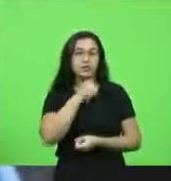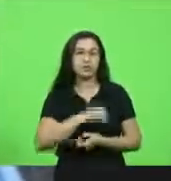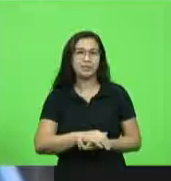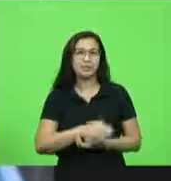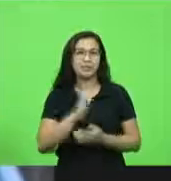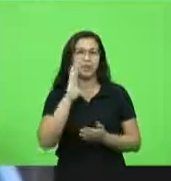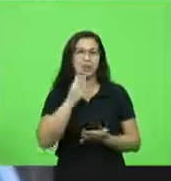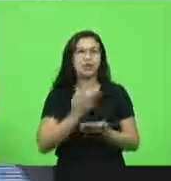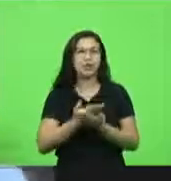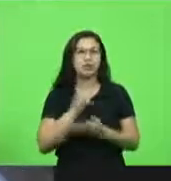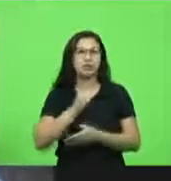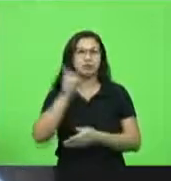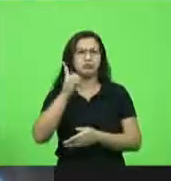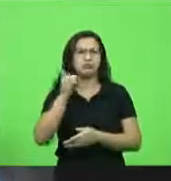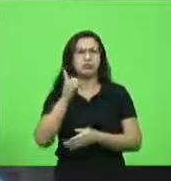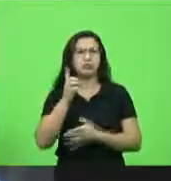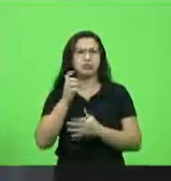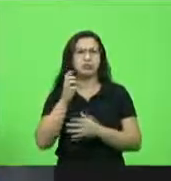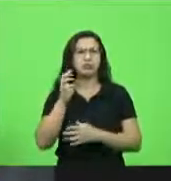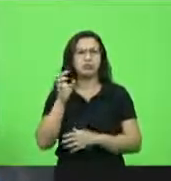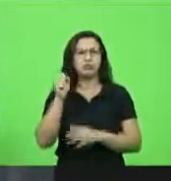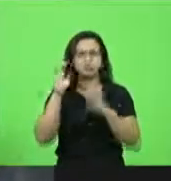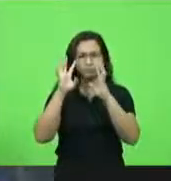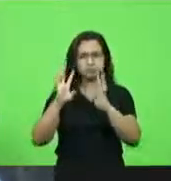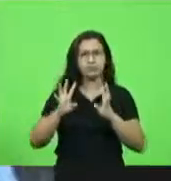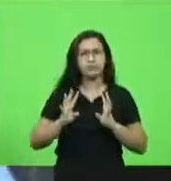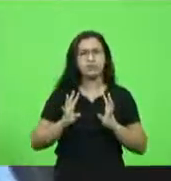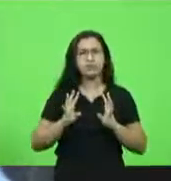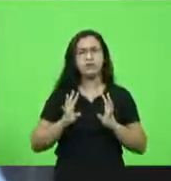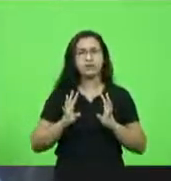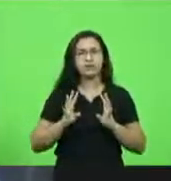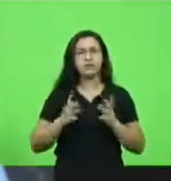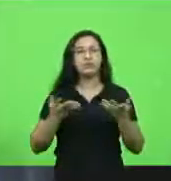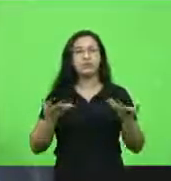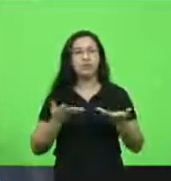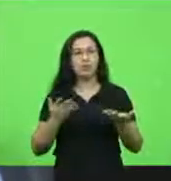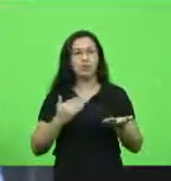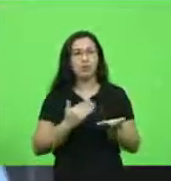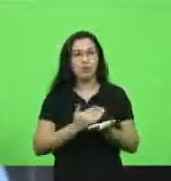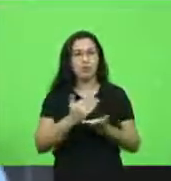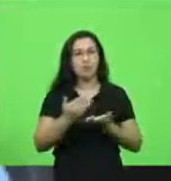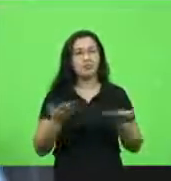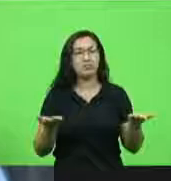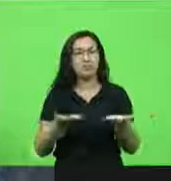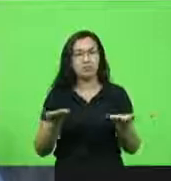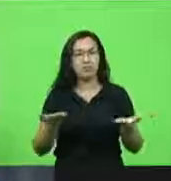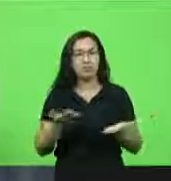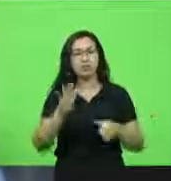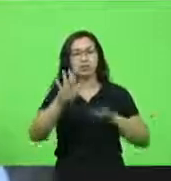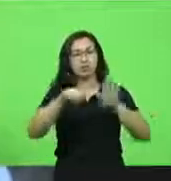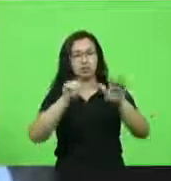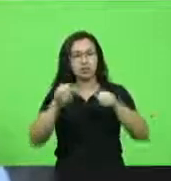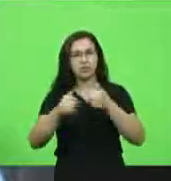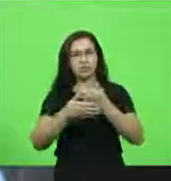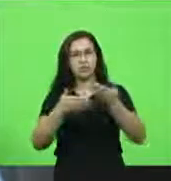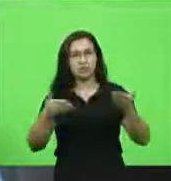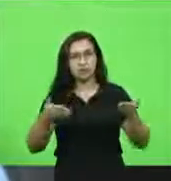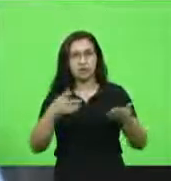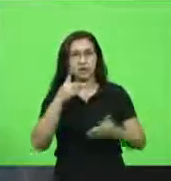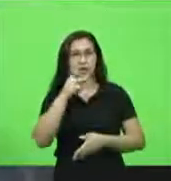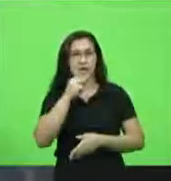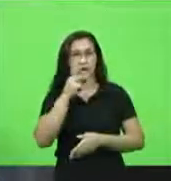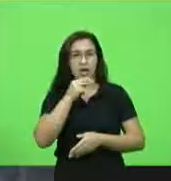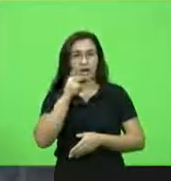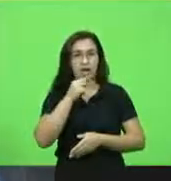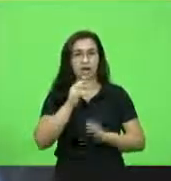vida, né, uma missão. E, a partir de hoje, eu quero levantar essa bandeira, convocar o parlamento, os amigos. Tem um deputado, Kennedy Nunes,